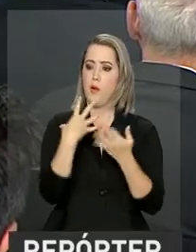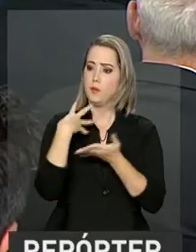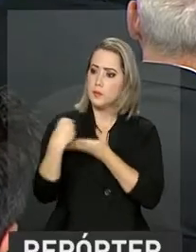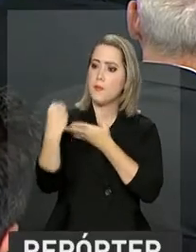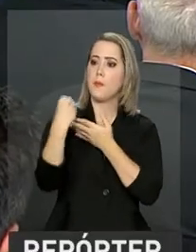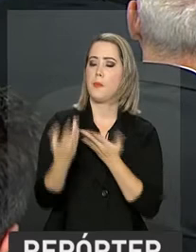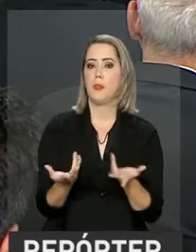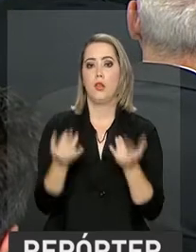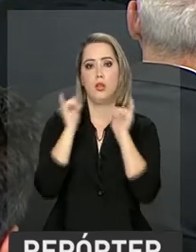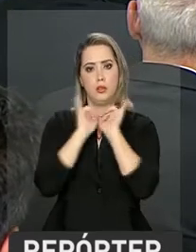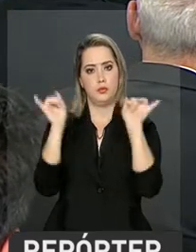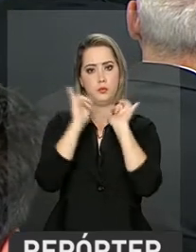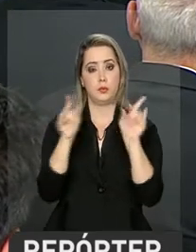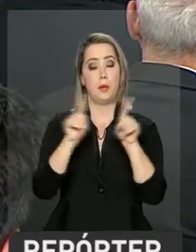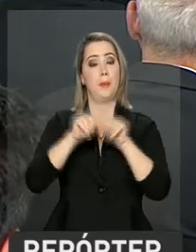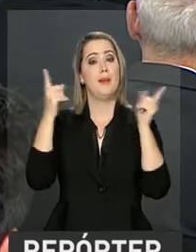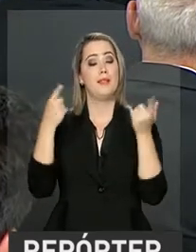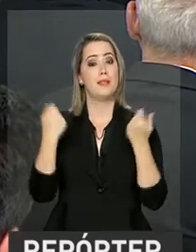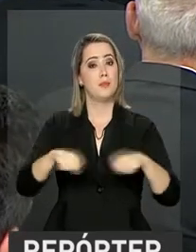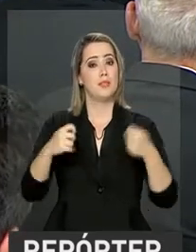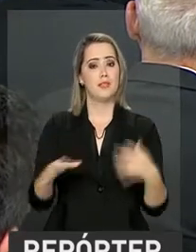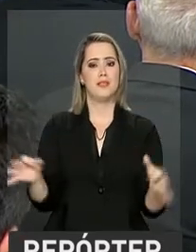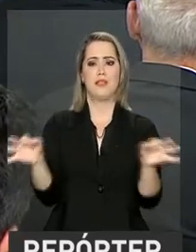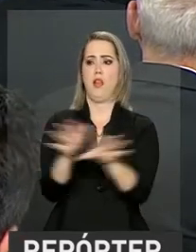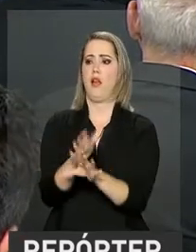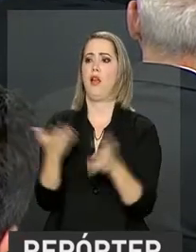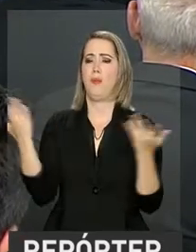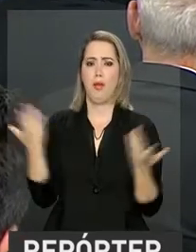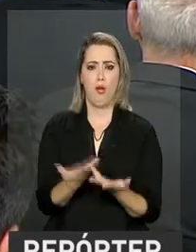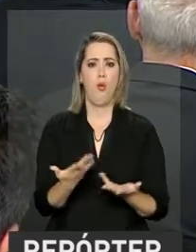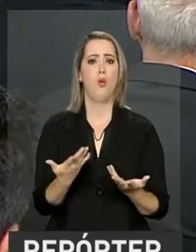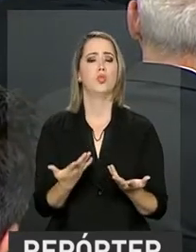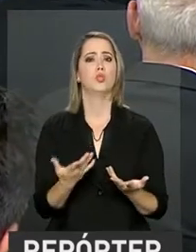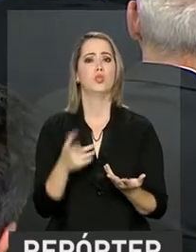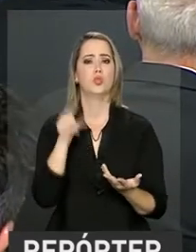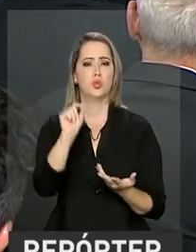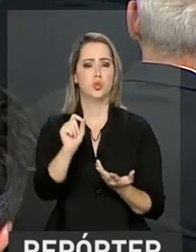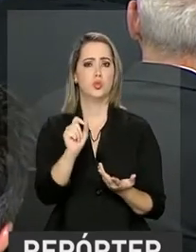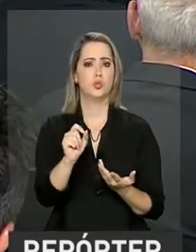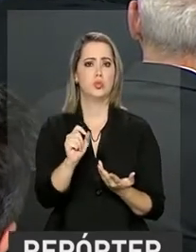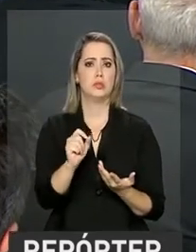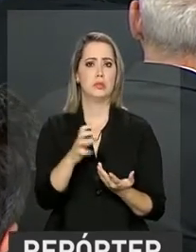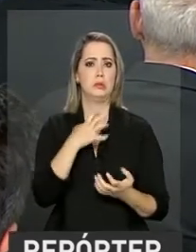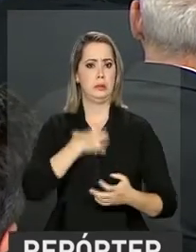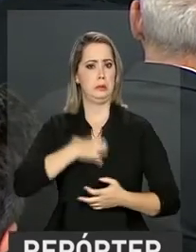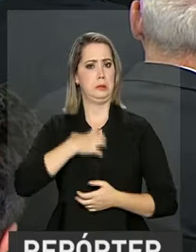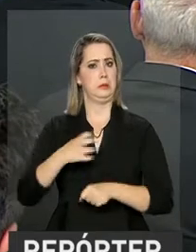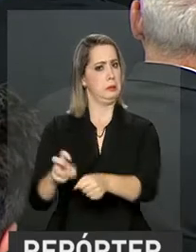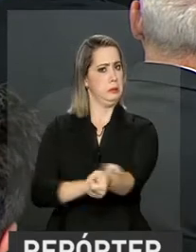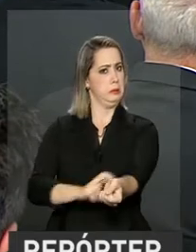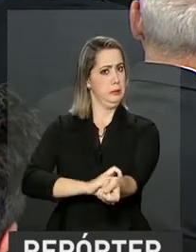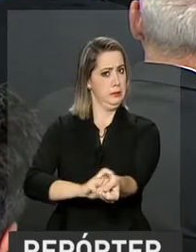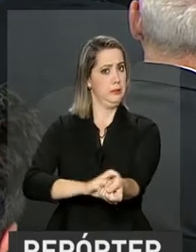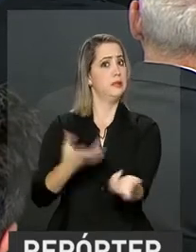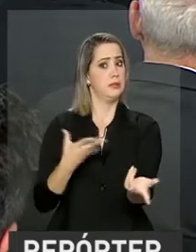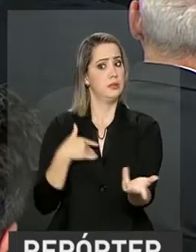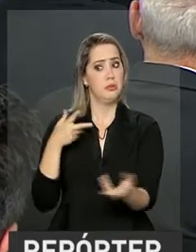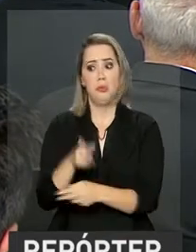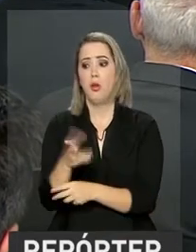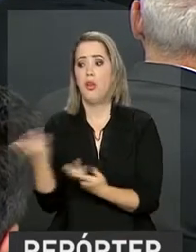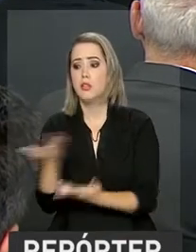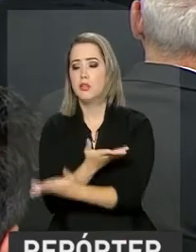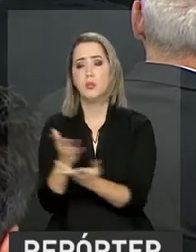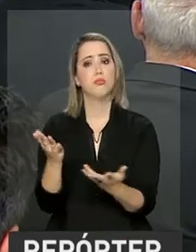pregação mas é preciso eliminar uma certa se me permite a expressão livre uma certa raiva ansiedade e muitas vezes permeia